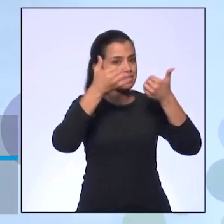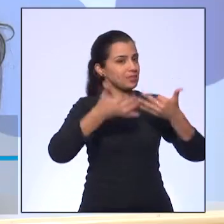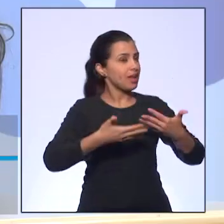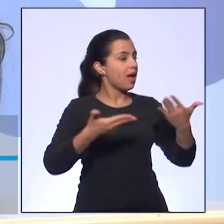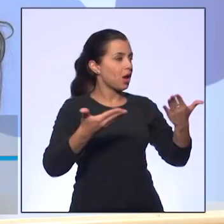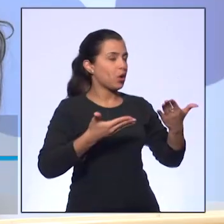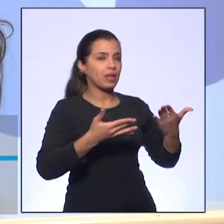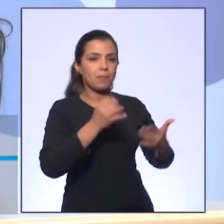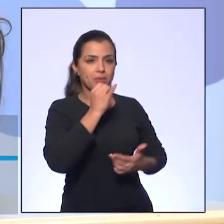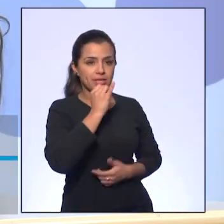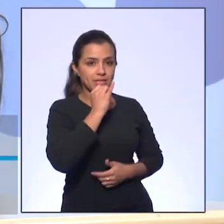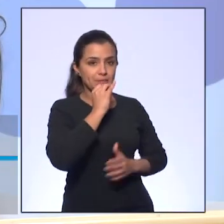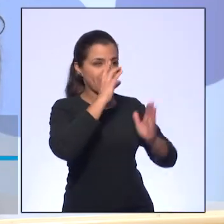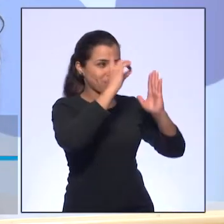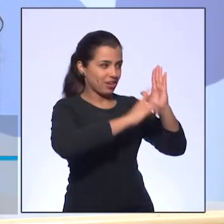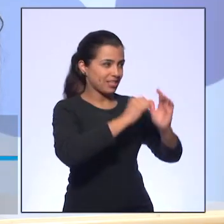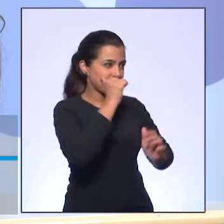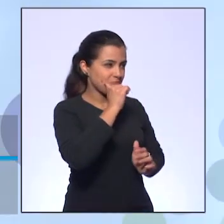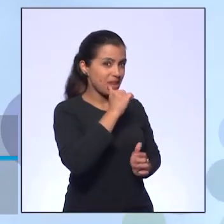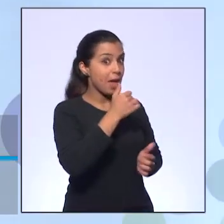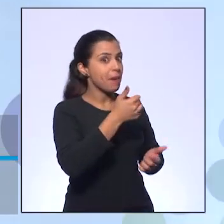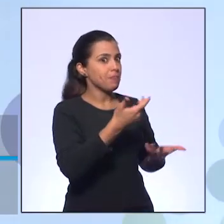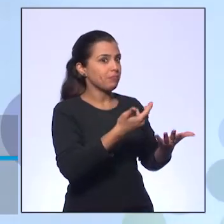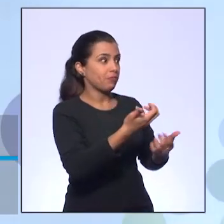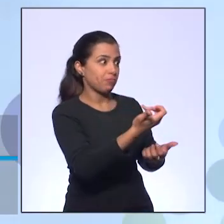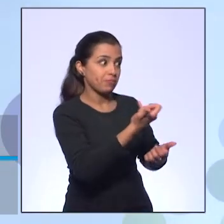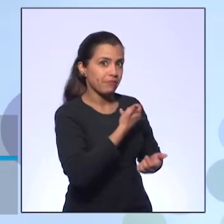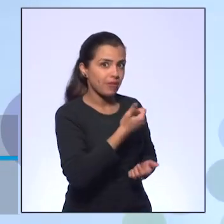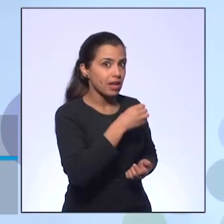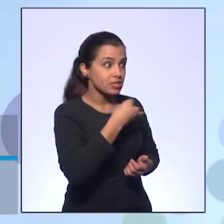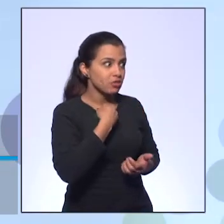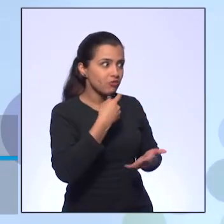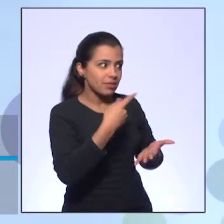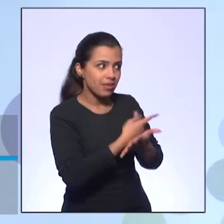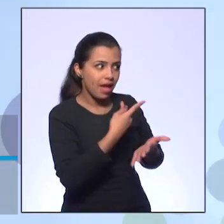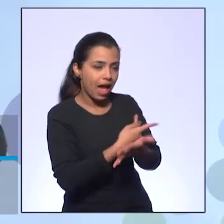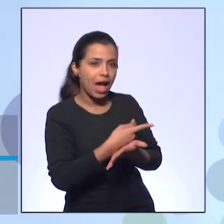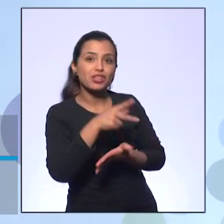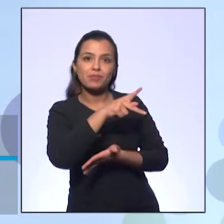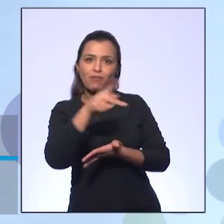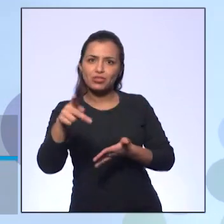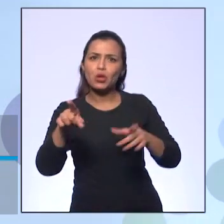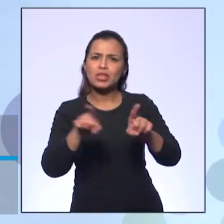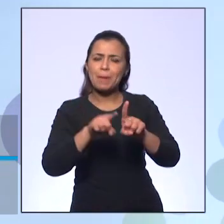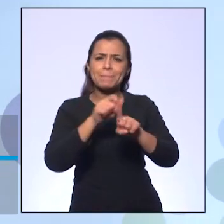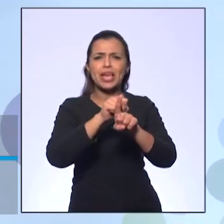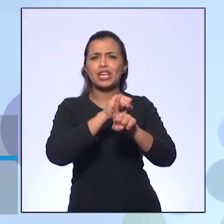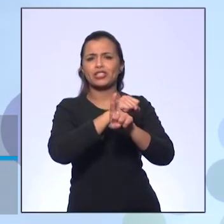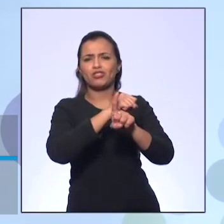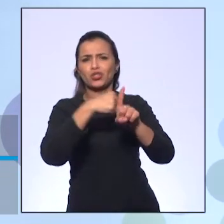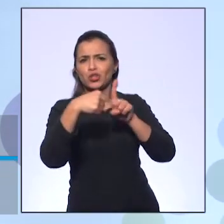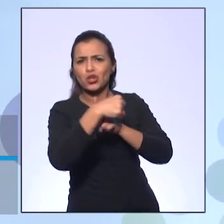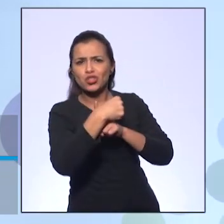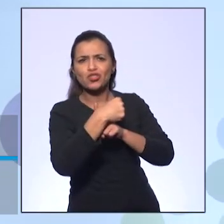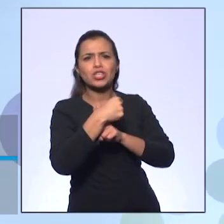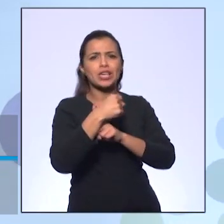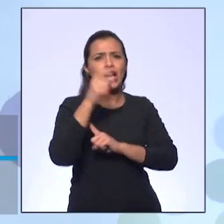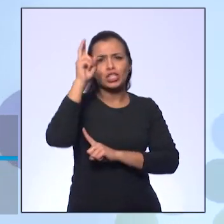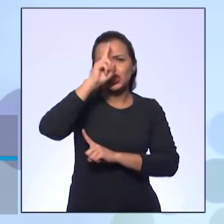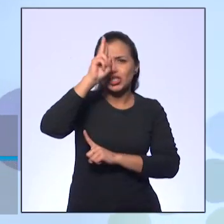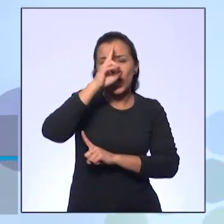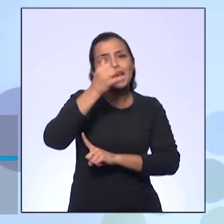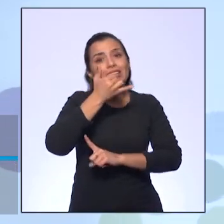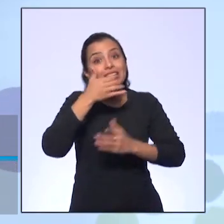de direito das mulheres. Me corrija se eu estiver errado. Professoras, professores de outras áreas, sociologia, história, vou pedir licença para